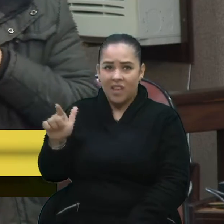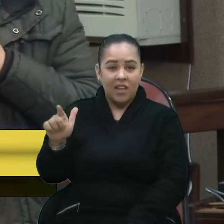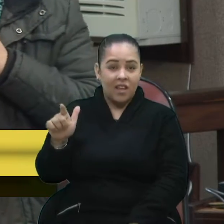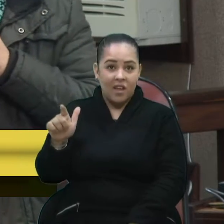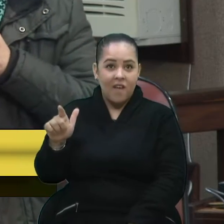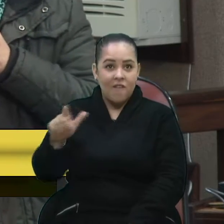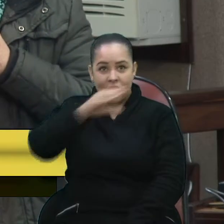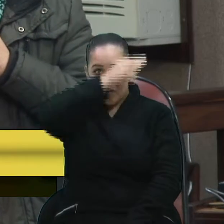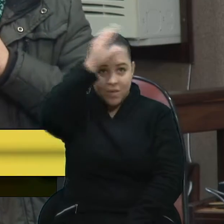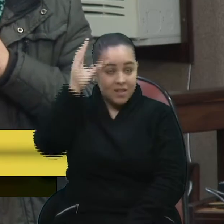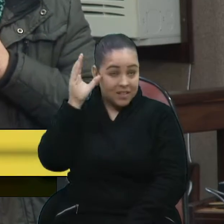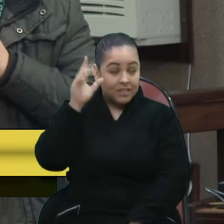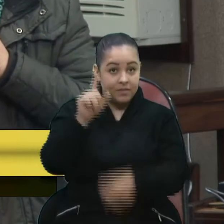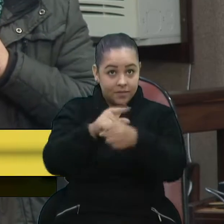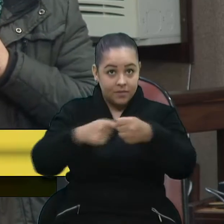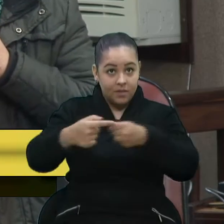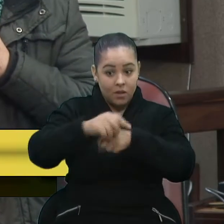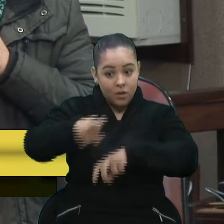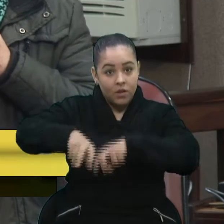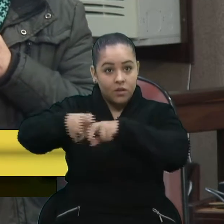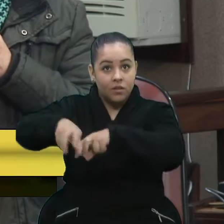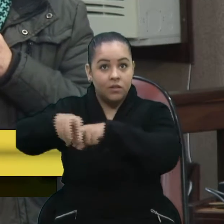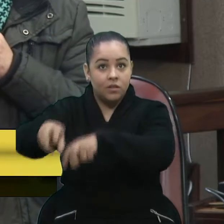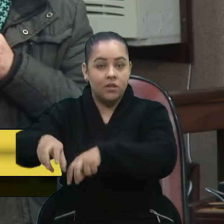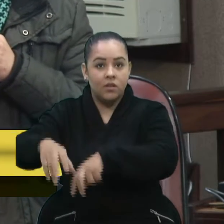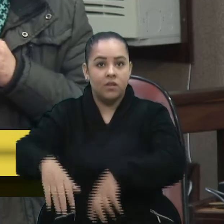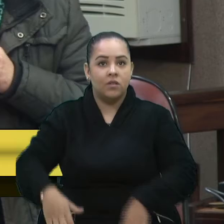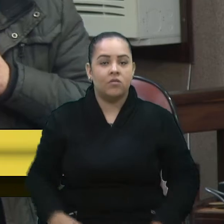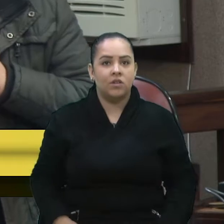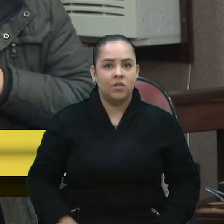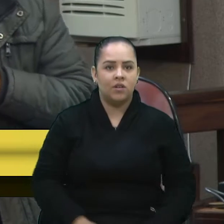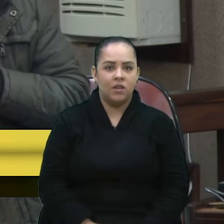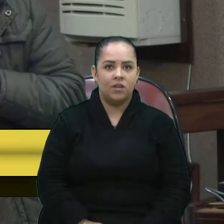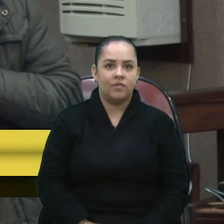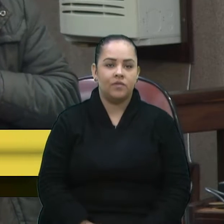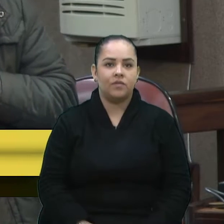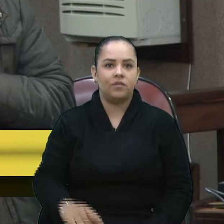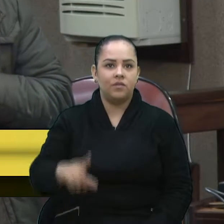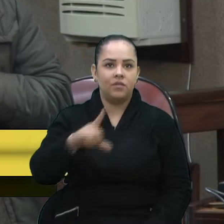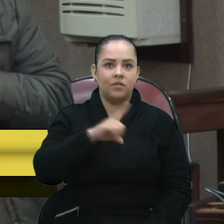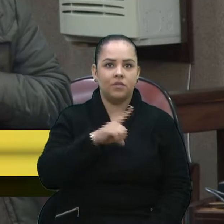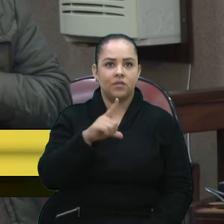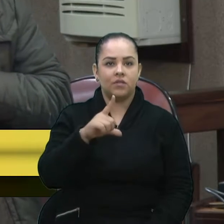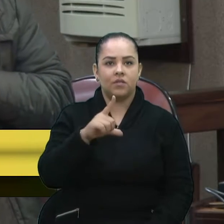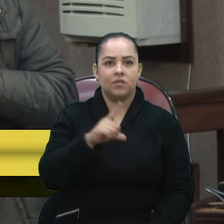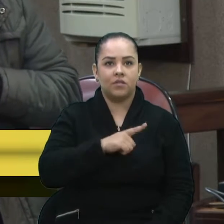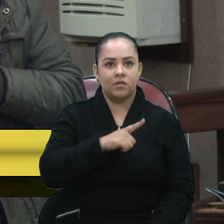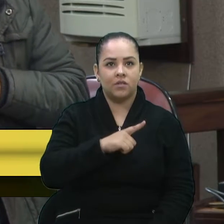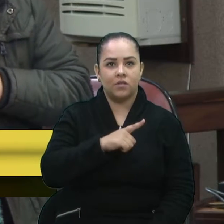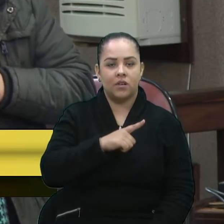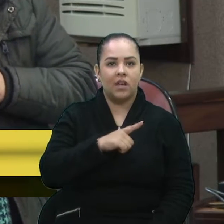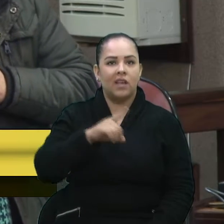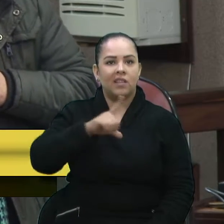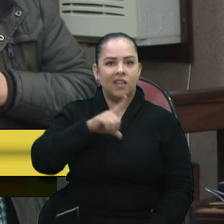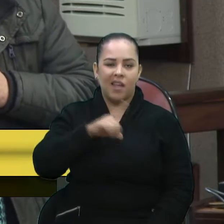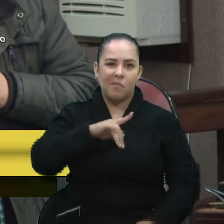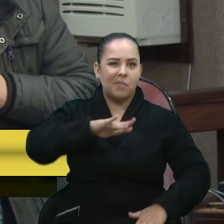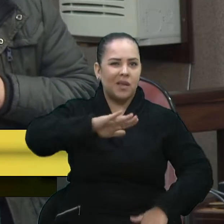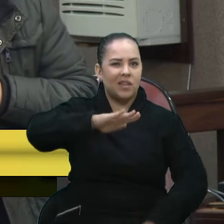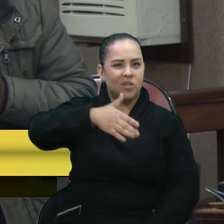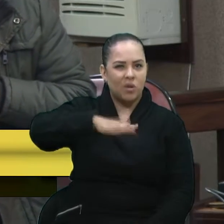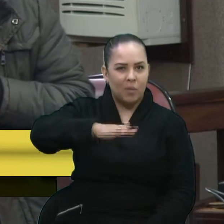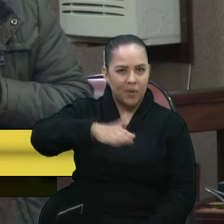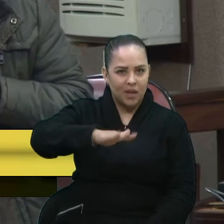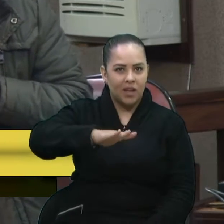eu falo em Caxias do Sul, a gente tem um padrão médio. E aqui eu fiz uma anotação que o padrão médio de